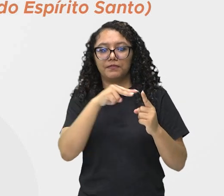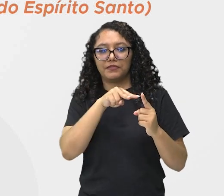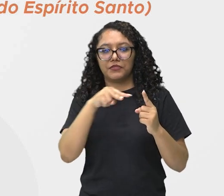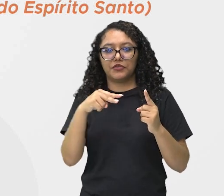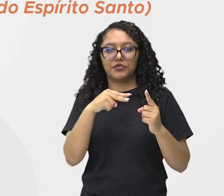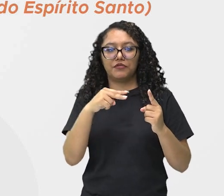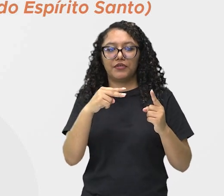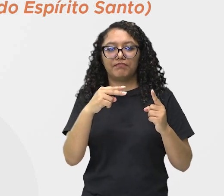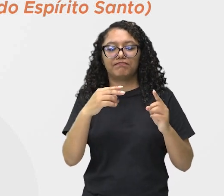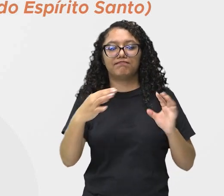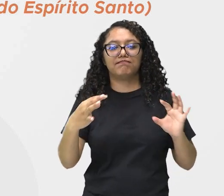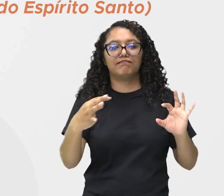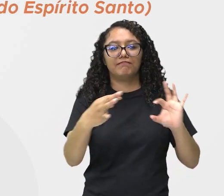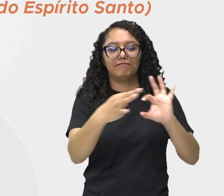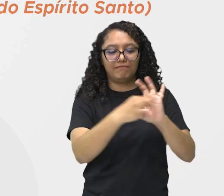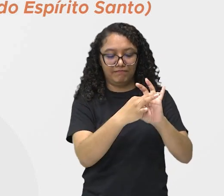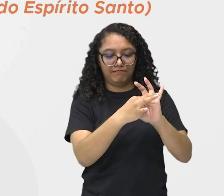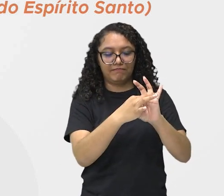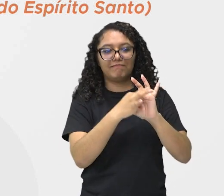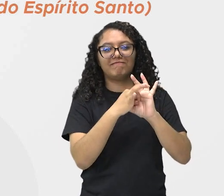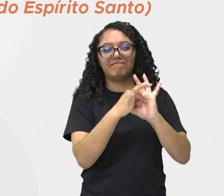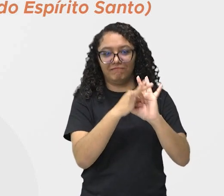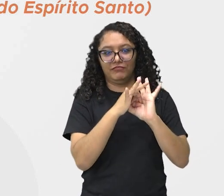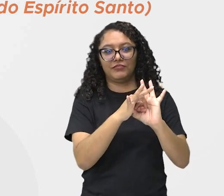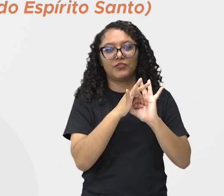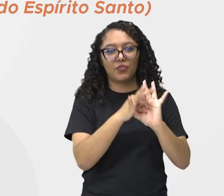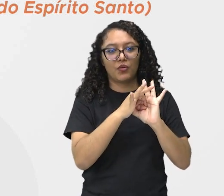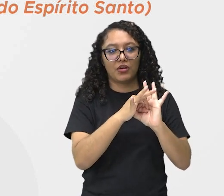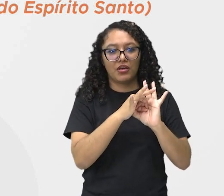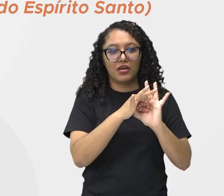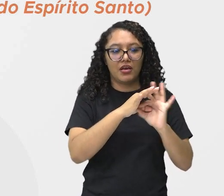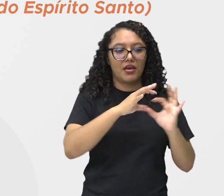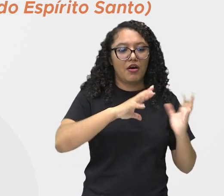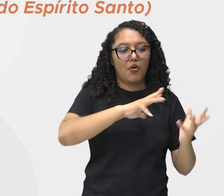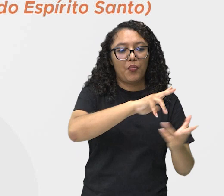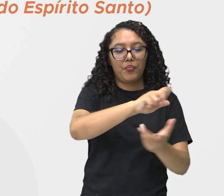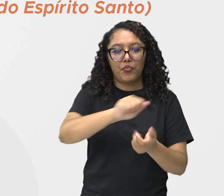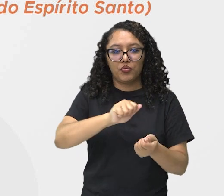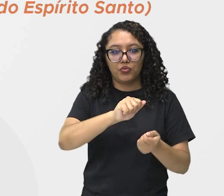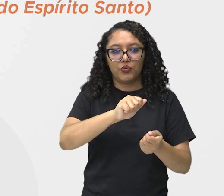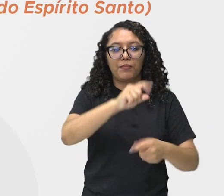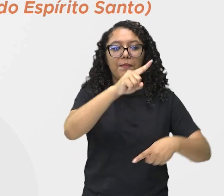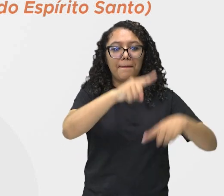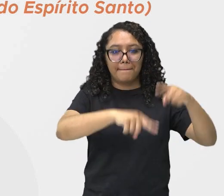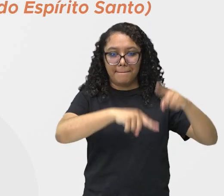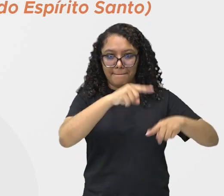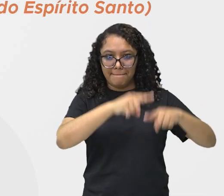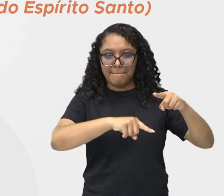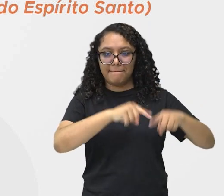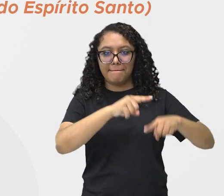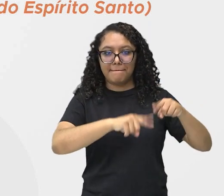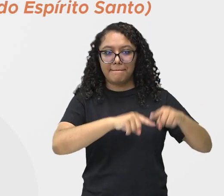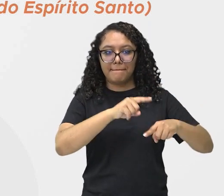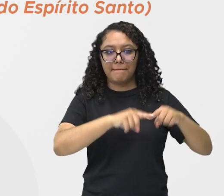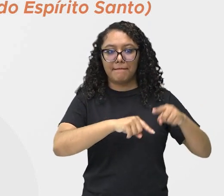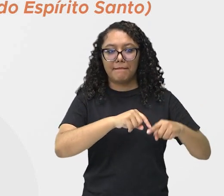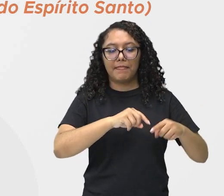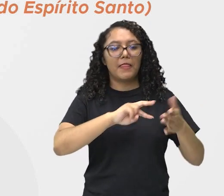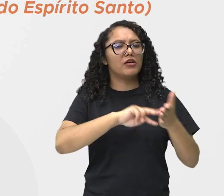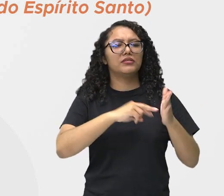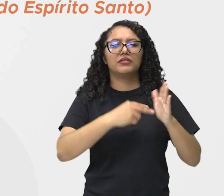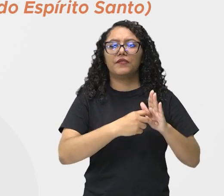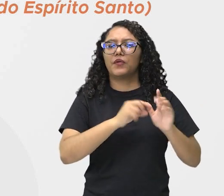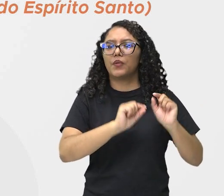vinculada estritamente ao plano material. Isso também nós já dissemos para vocês. Sendo, portanto,